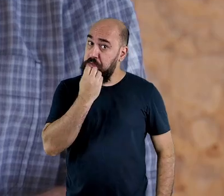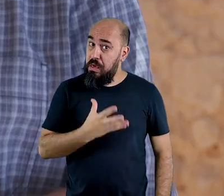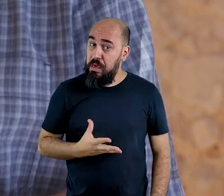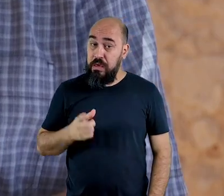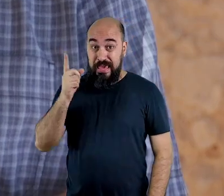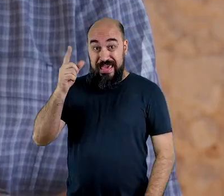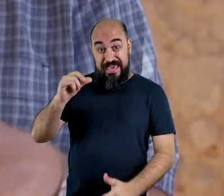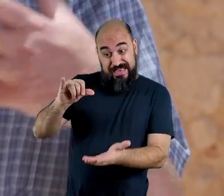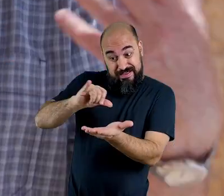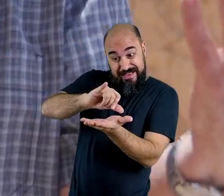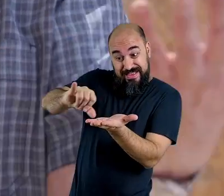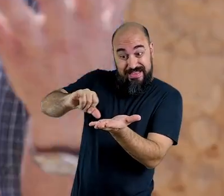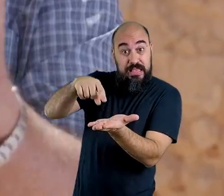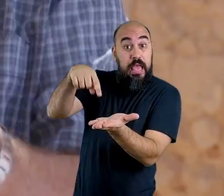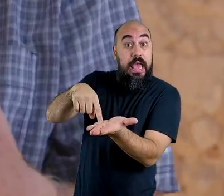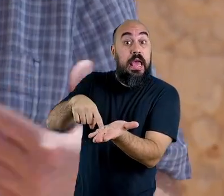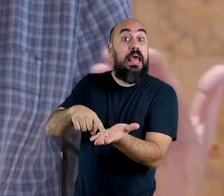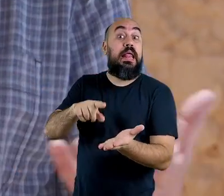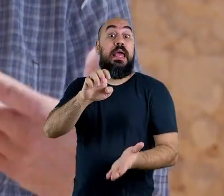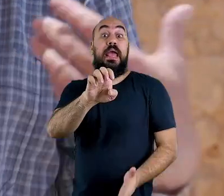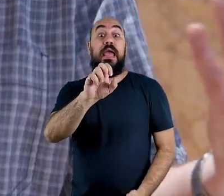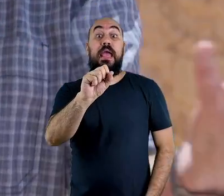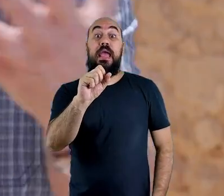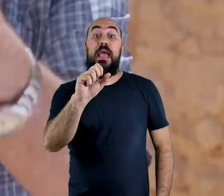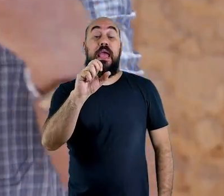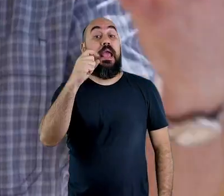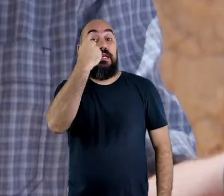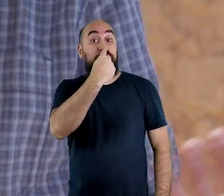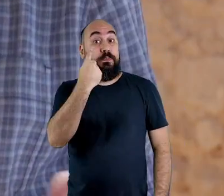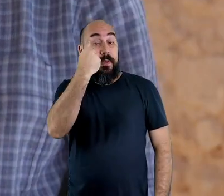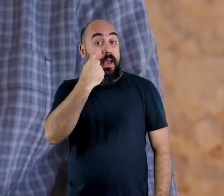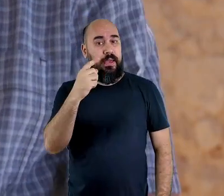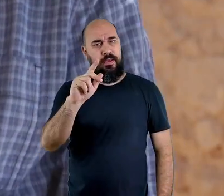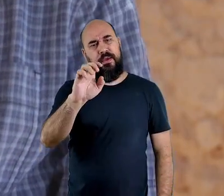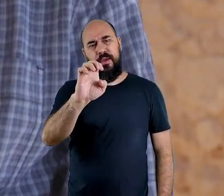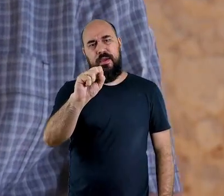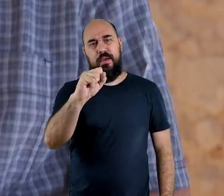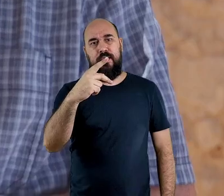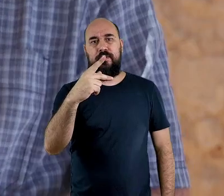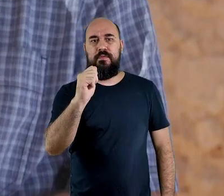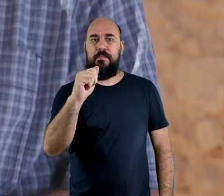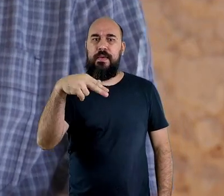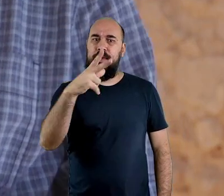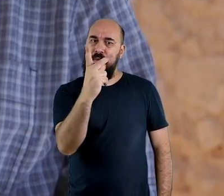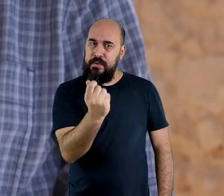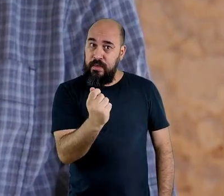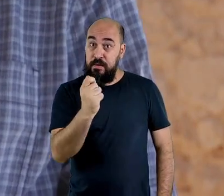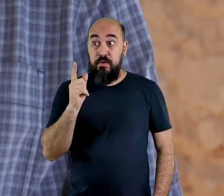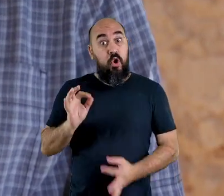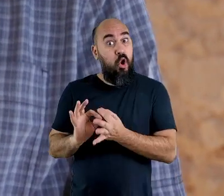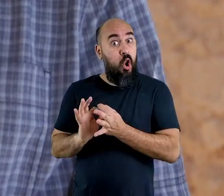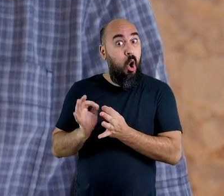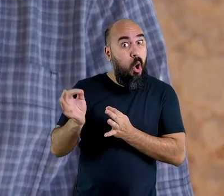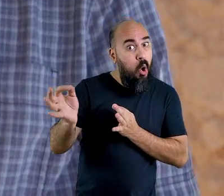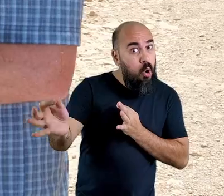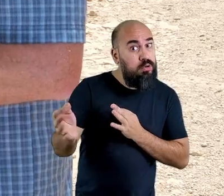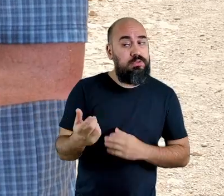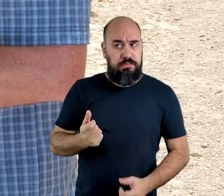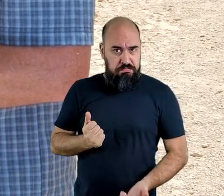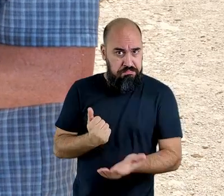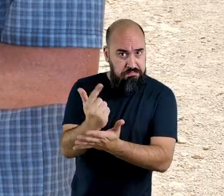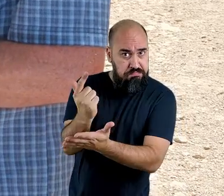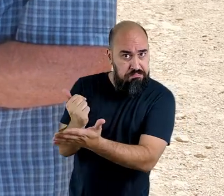garum era produzido na Espanha, só para termos ideia sobre as relações internacionais que esse rei tinha com o mundo romano no